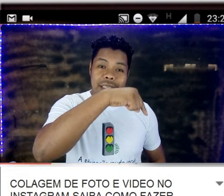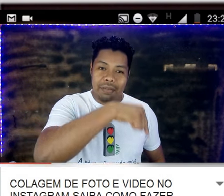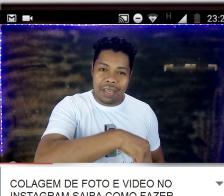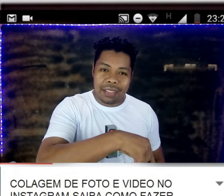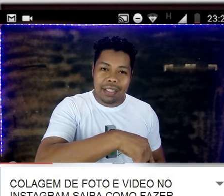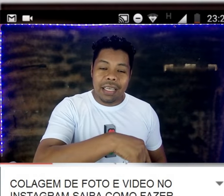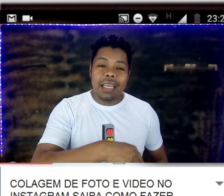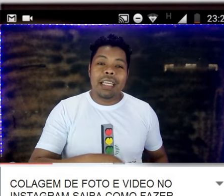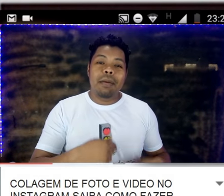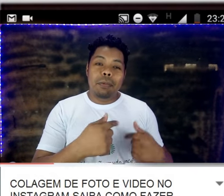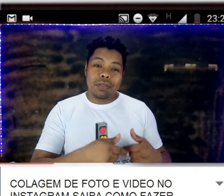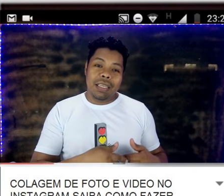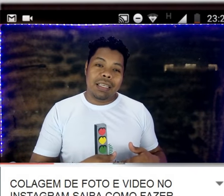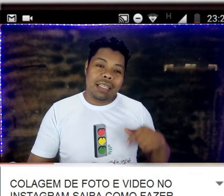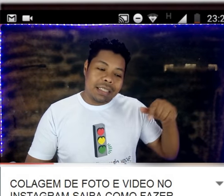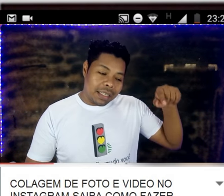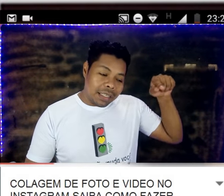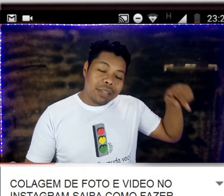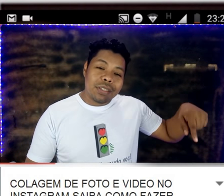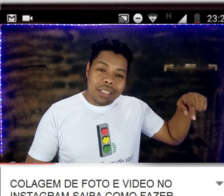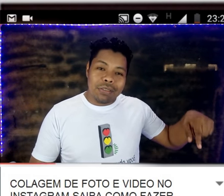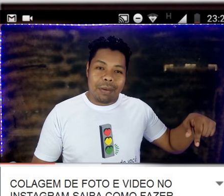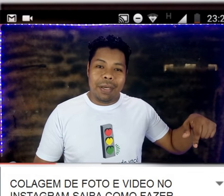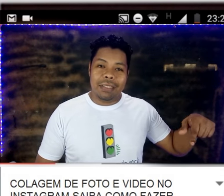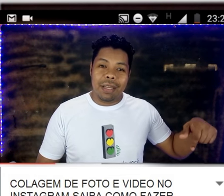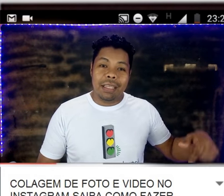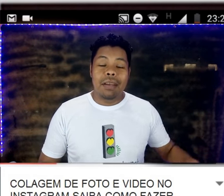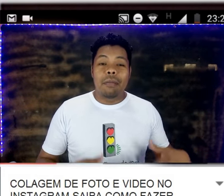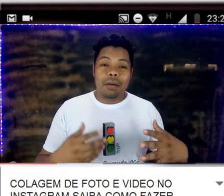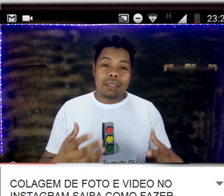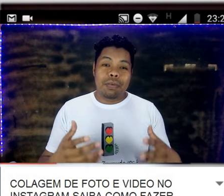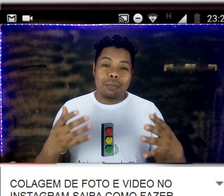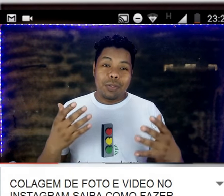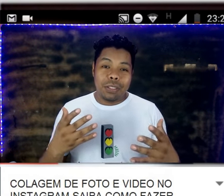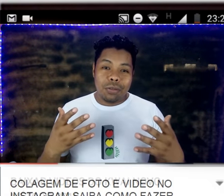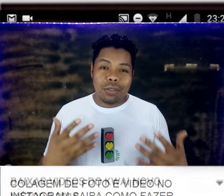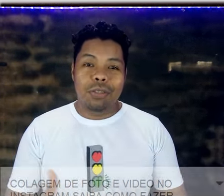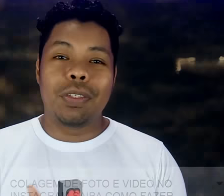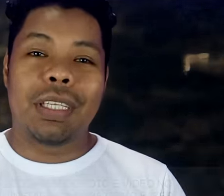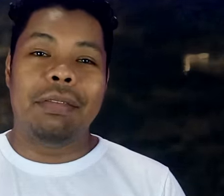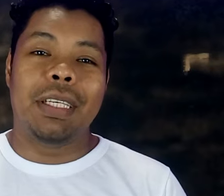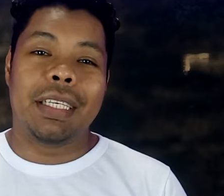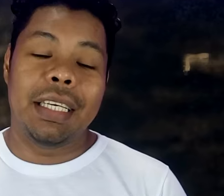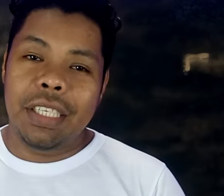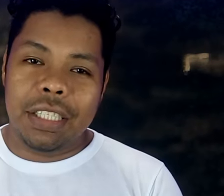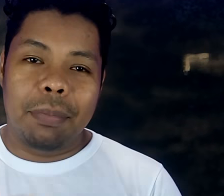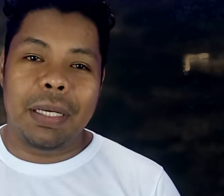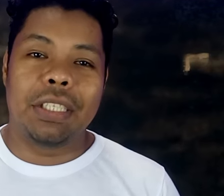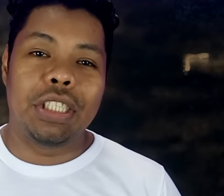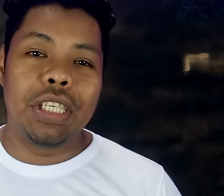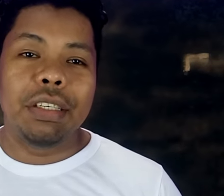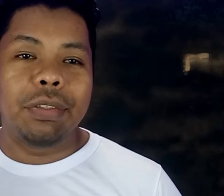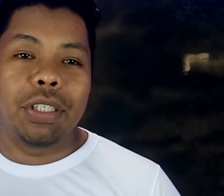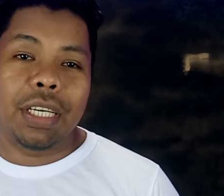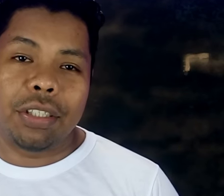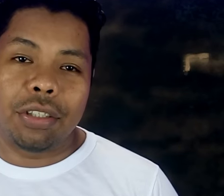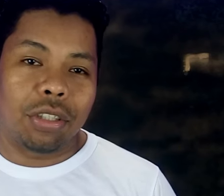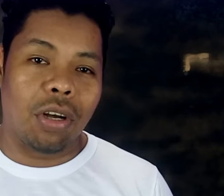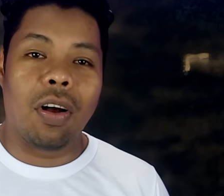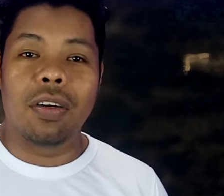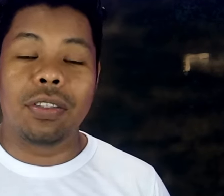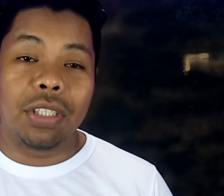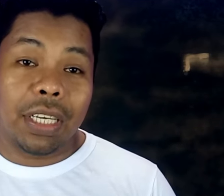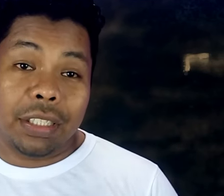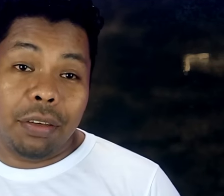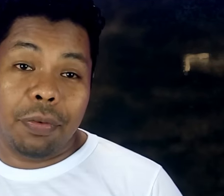ó, inscrever-se, e depois que você clicar nele, você clica no sininho que aparece do lado, para você ficar por dentro de todos os vídeos que vindo aqui. Dicas de aplicativos, dicas de